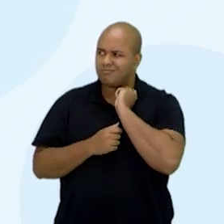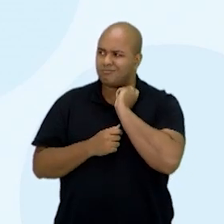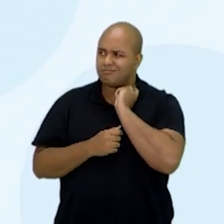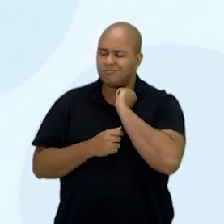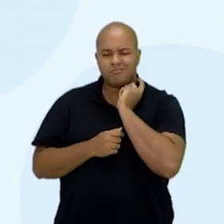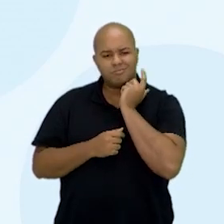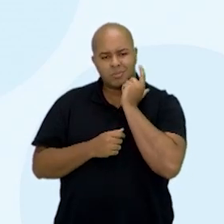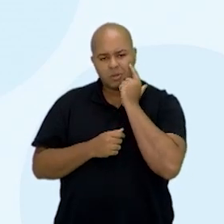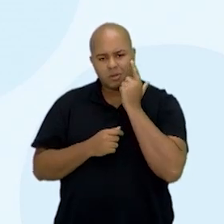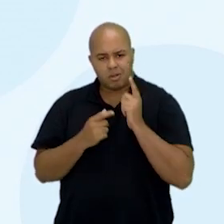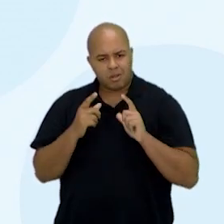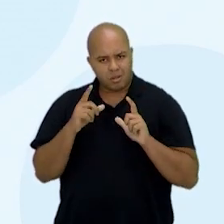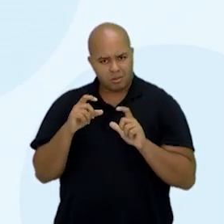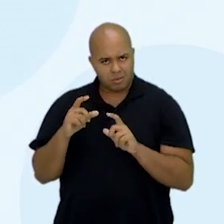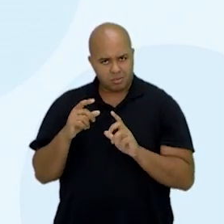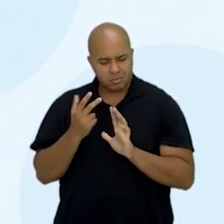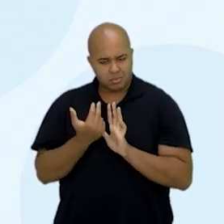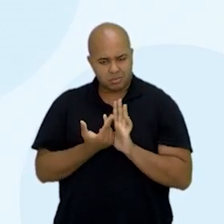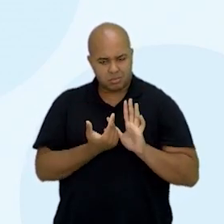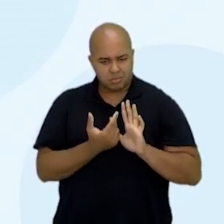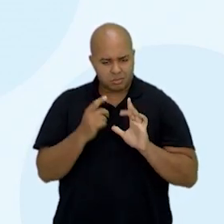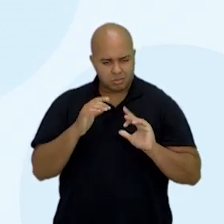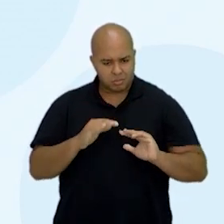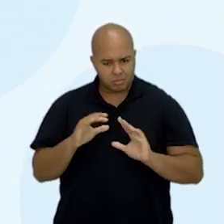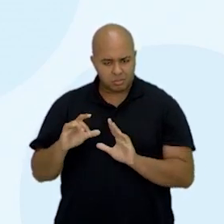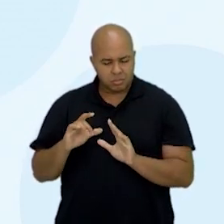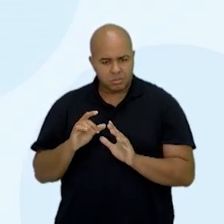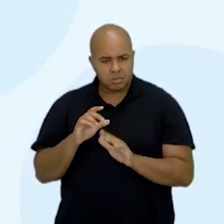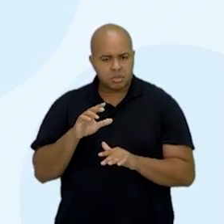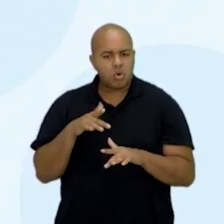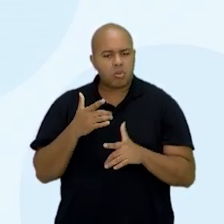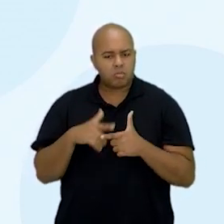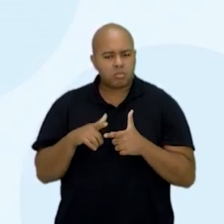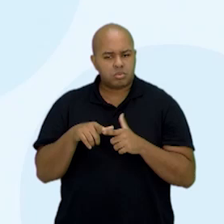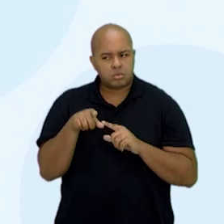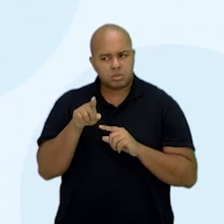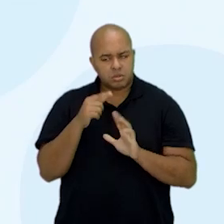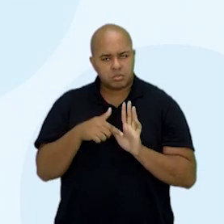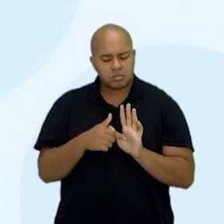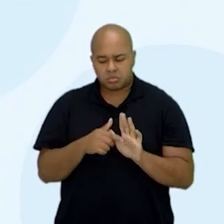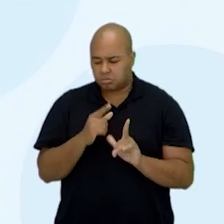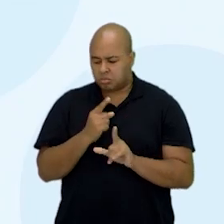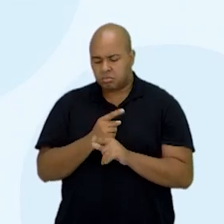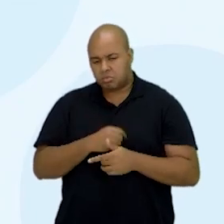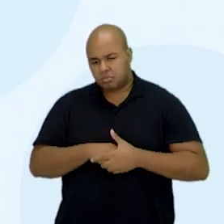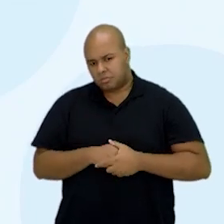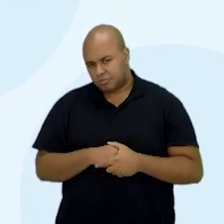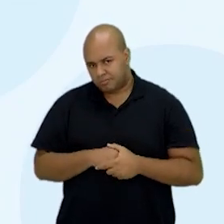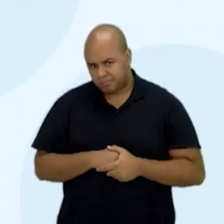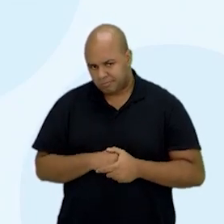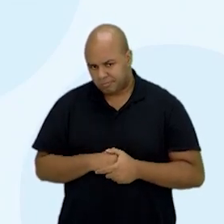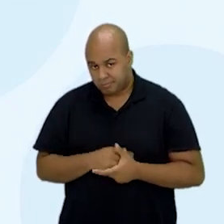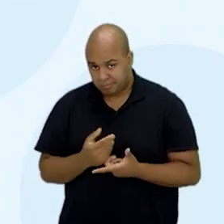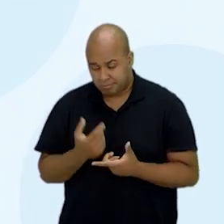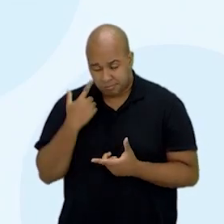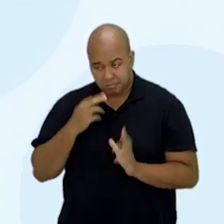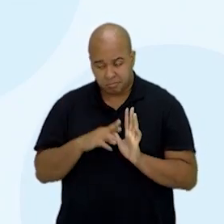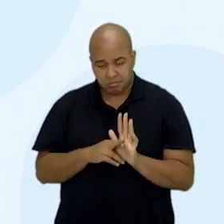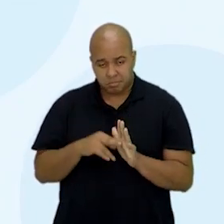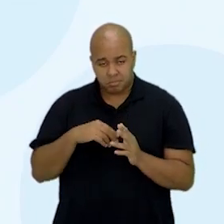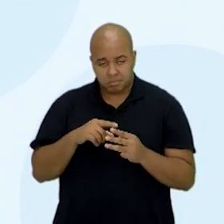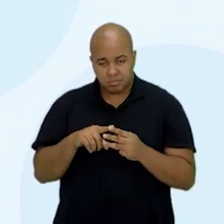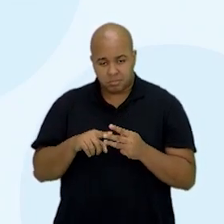Olhe para as imagens abaixo que problemas eles representam então nós temos